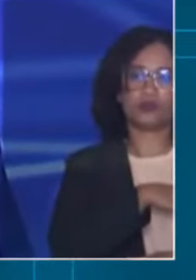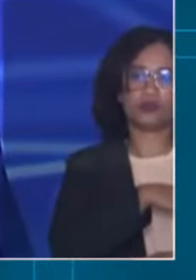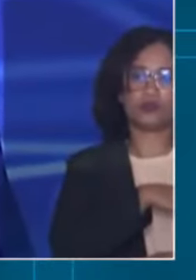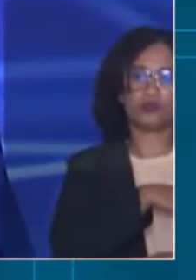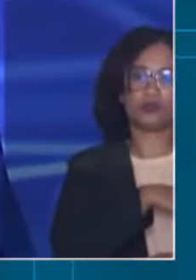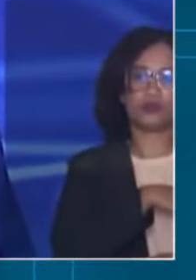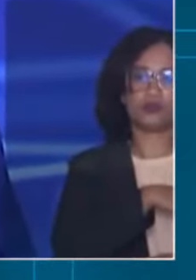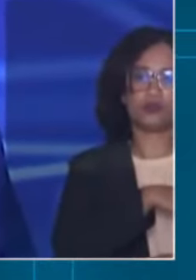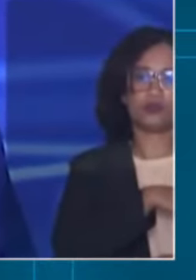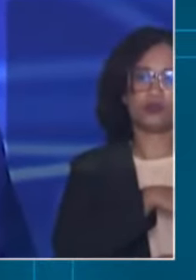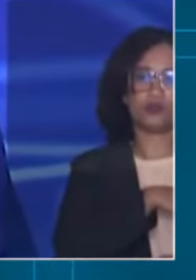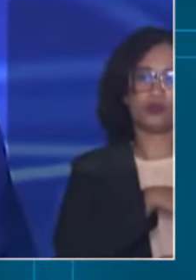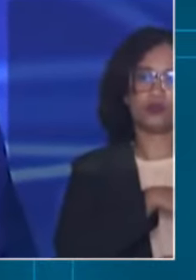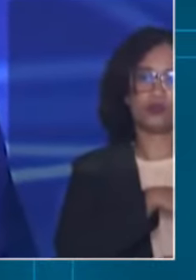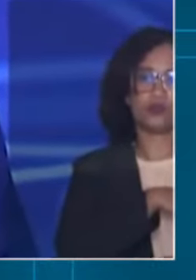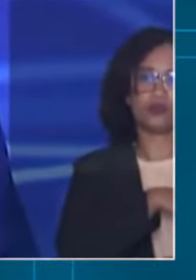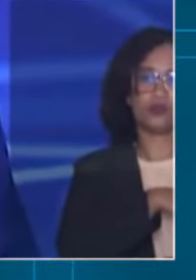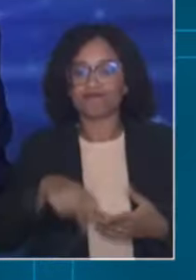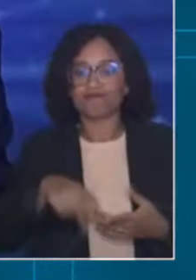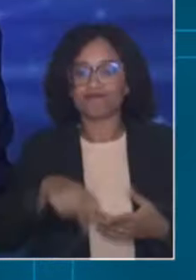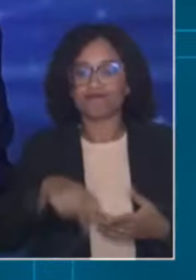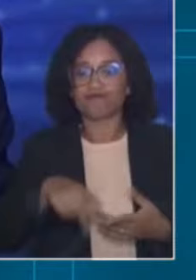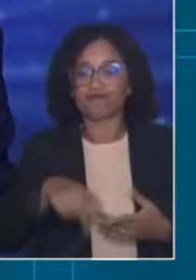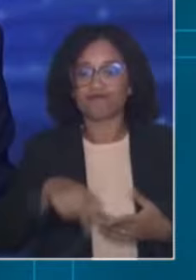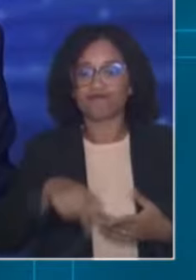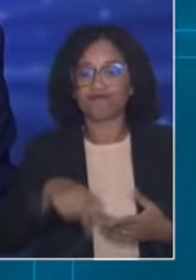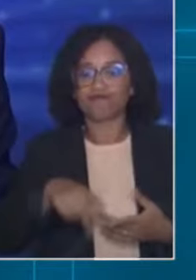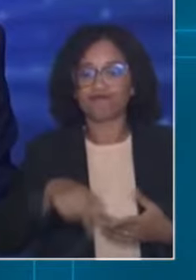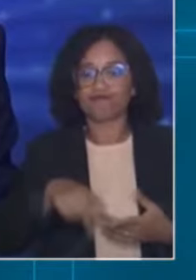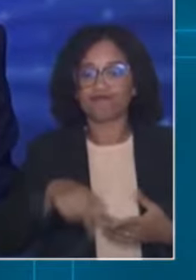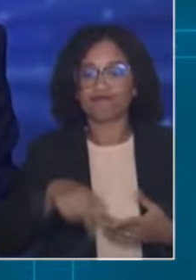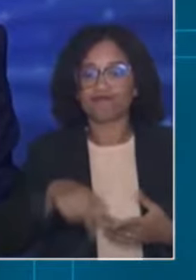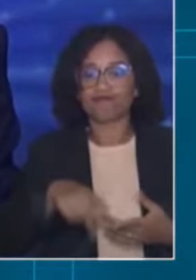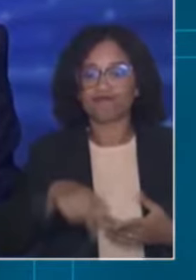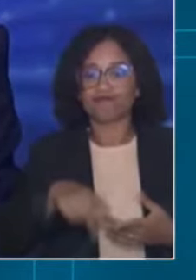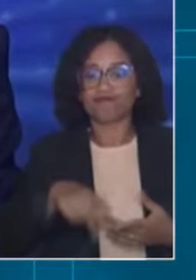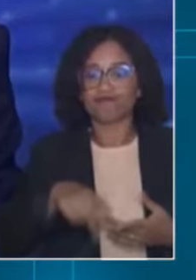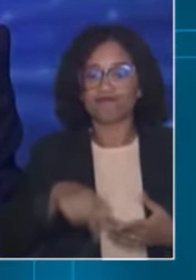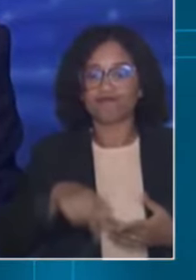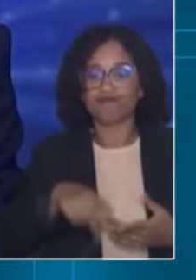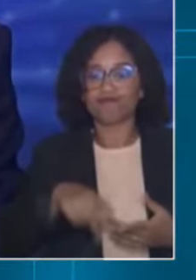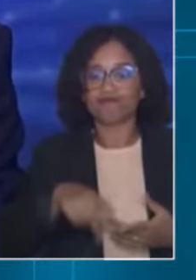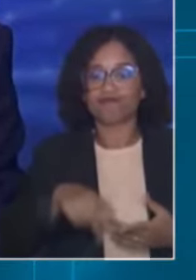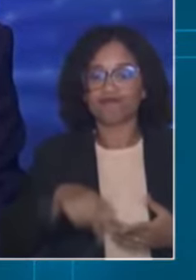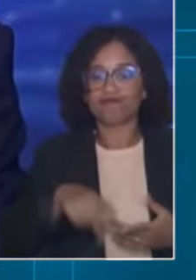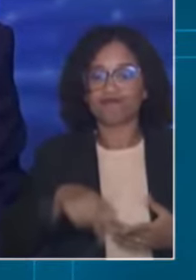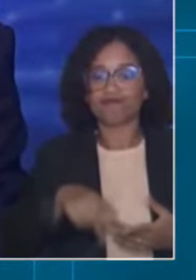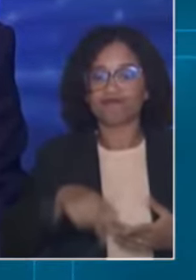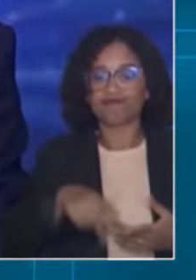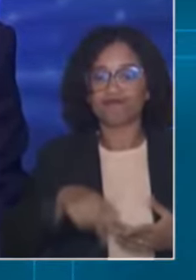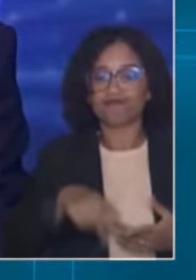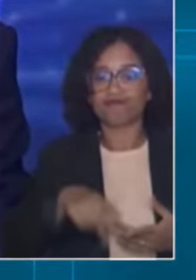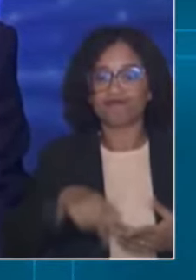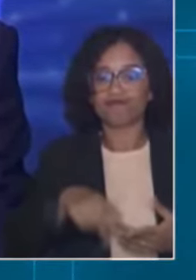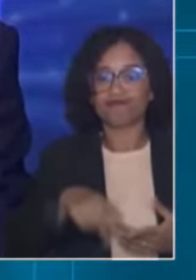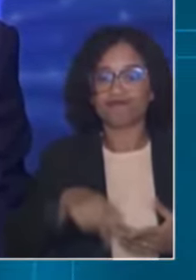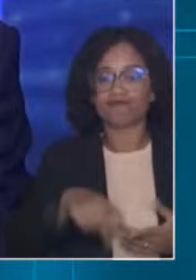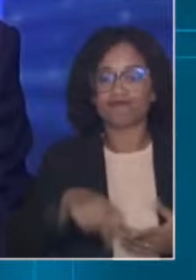você pega, deu exemplo de fizer essa retomada de 20 anos. Você tem, em